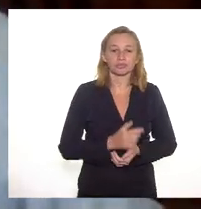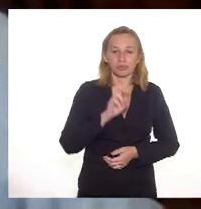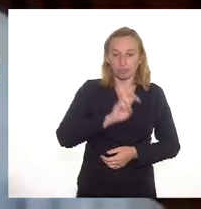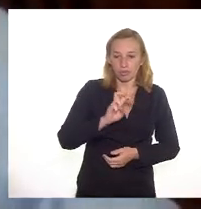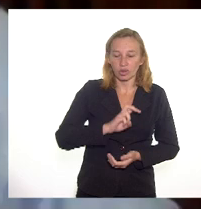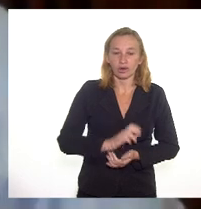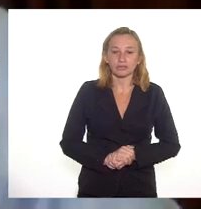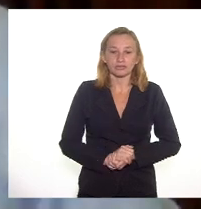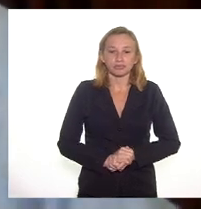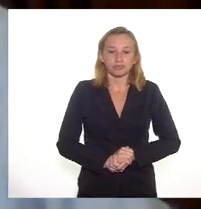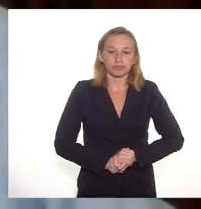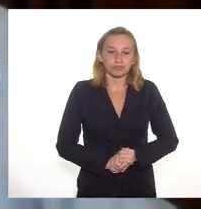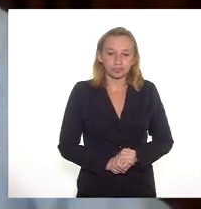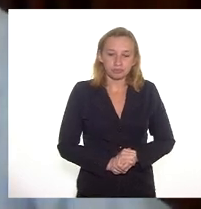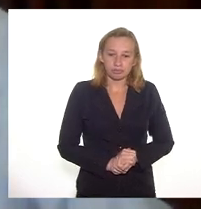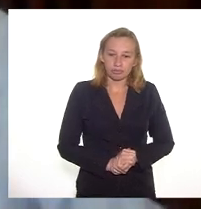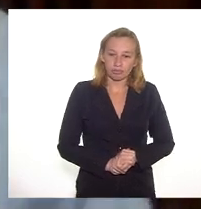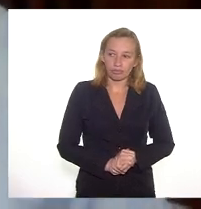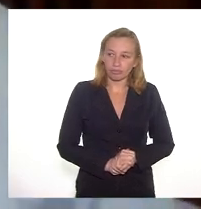pauta.